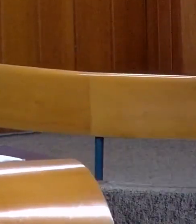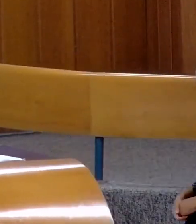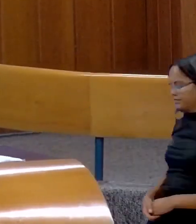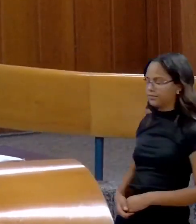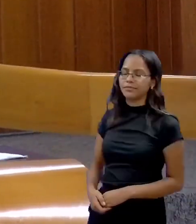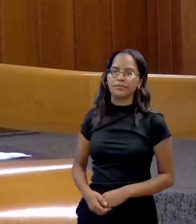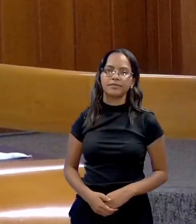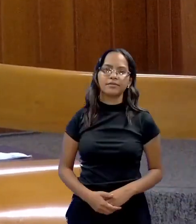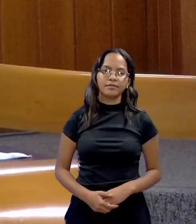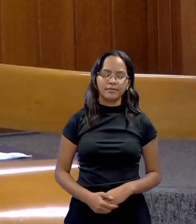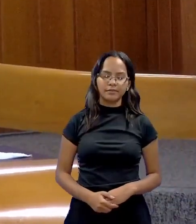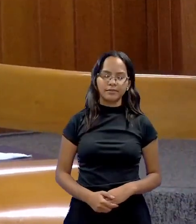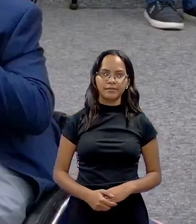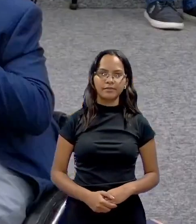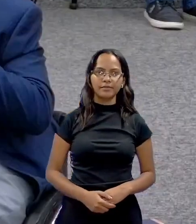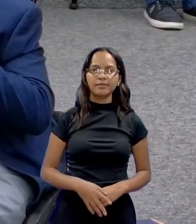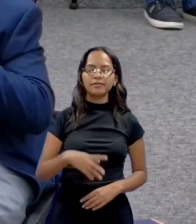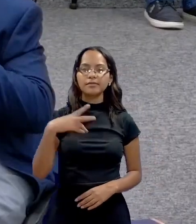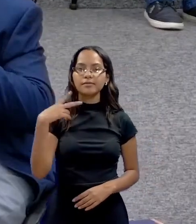Vereador,